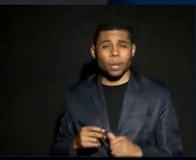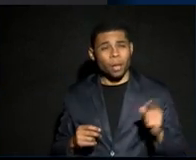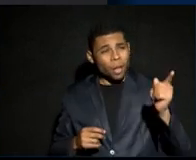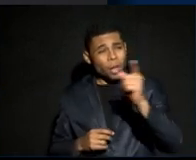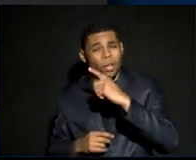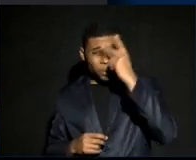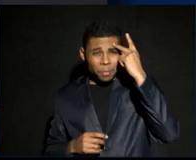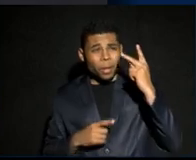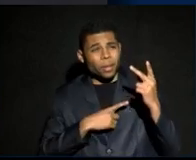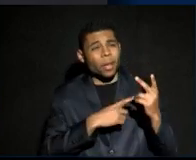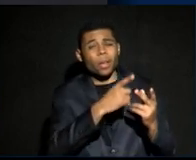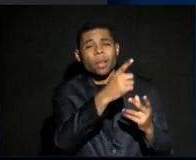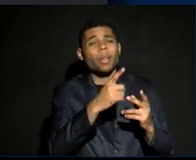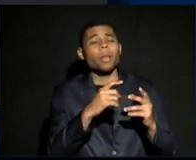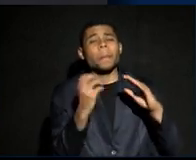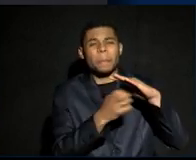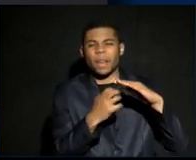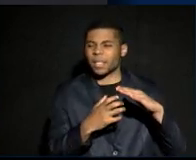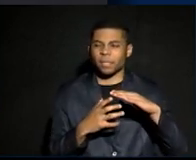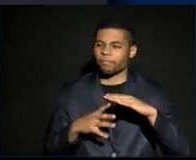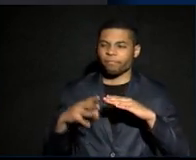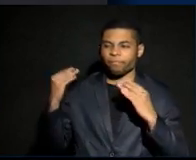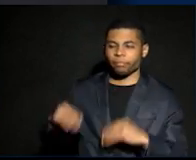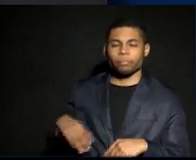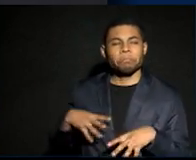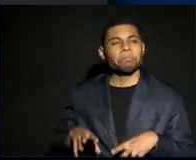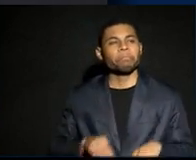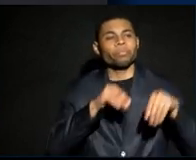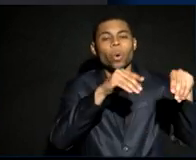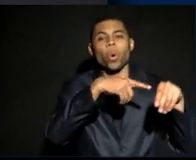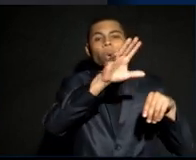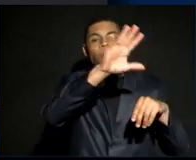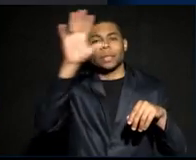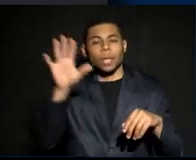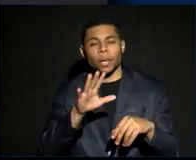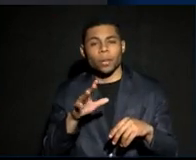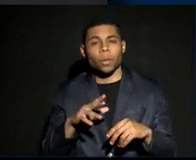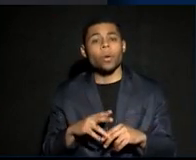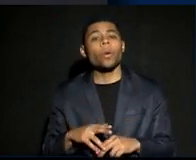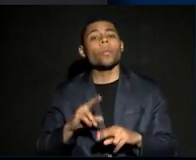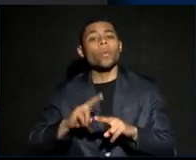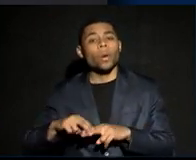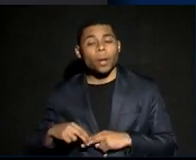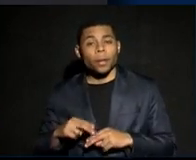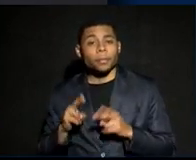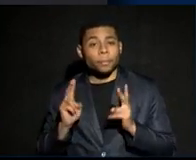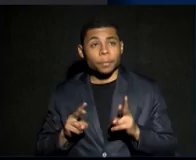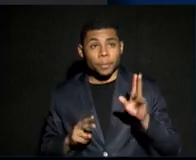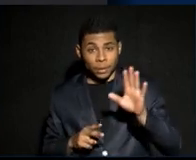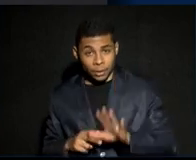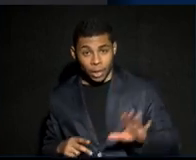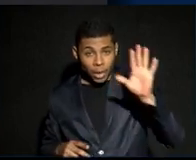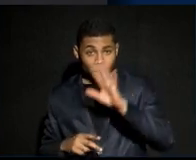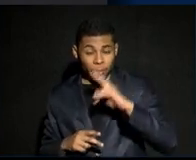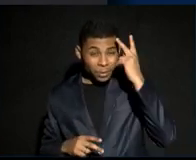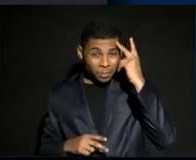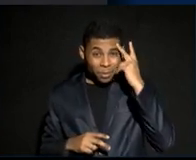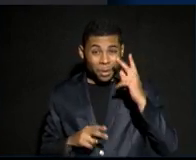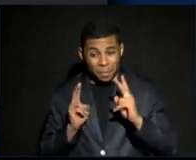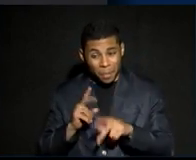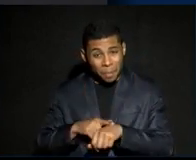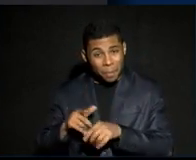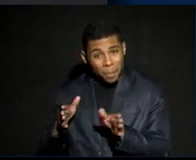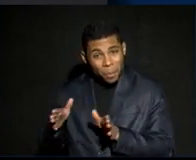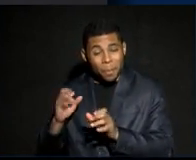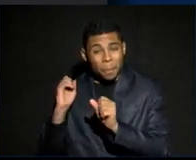empresas para outros estados não só em função da Guerra fiscal mas em função do fato que o estado de São Paulo no